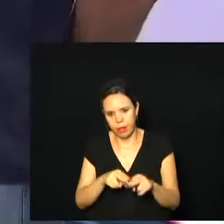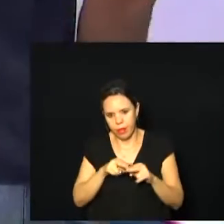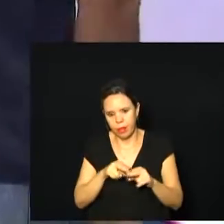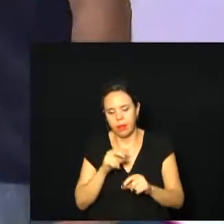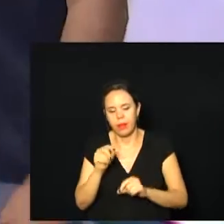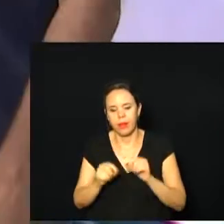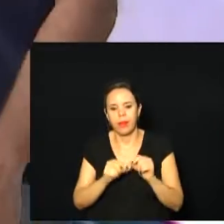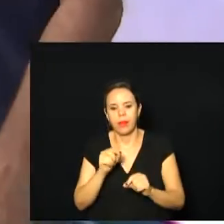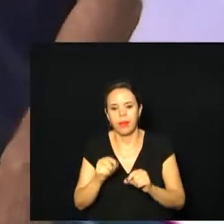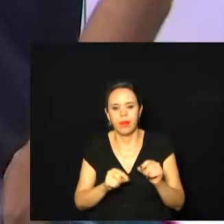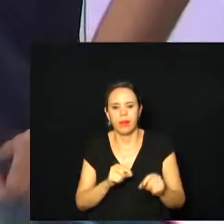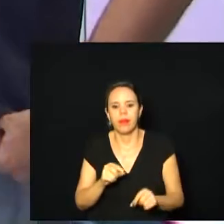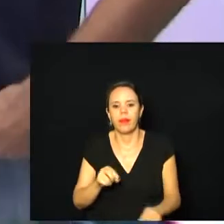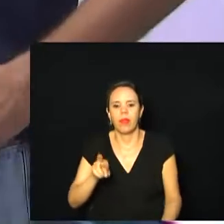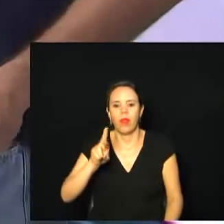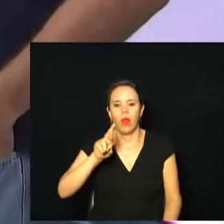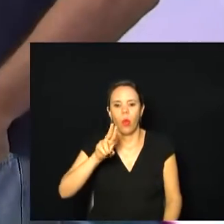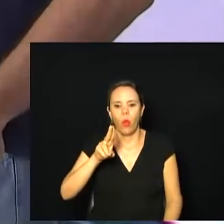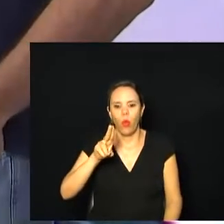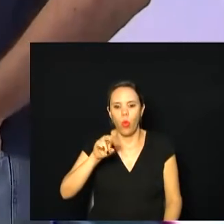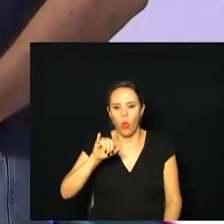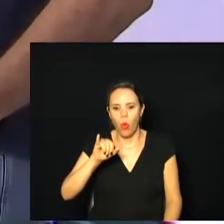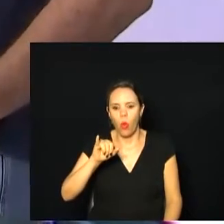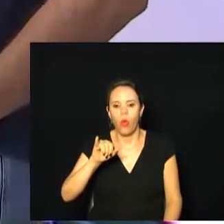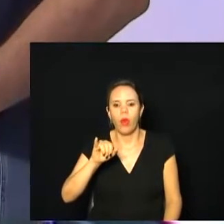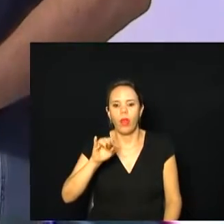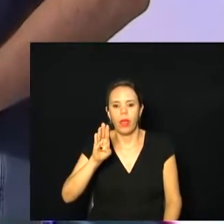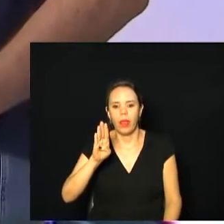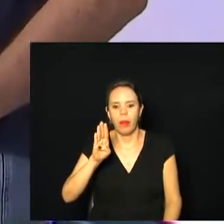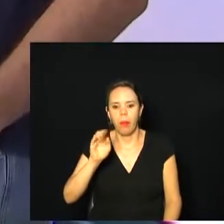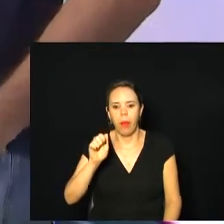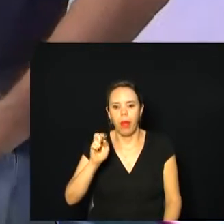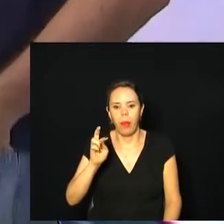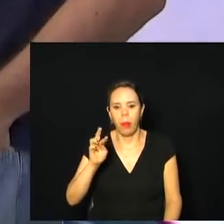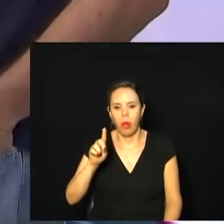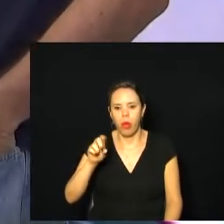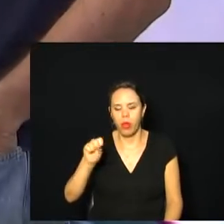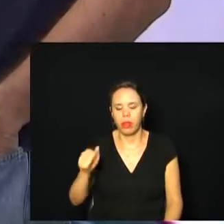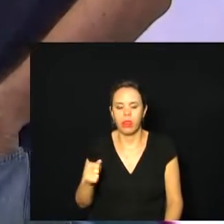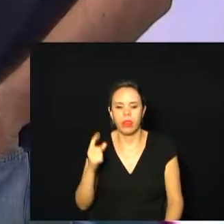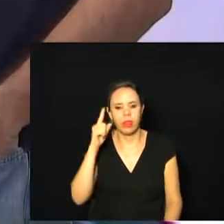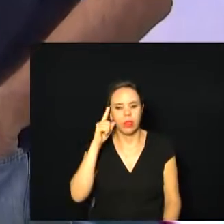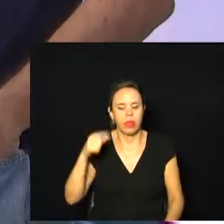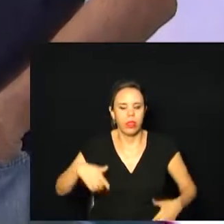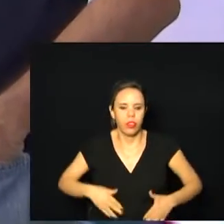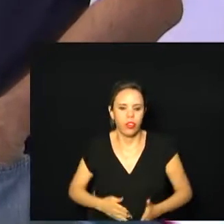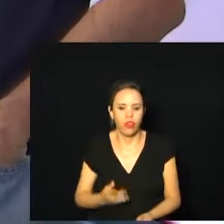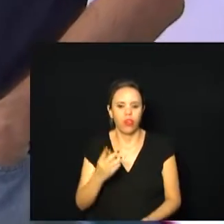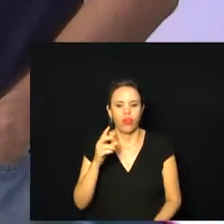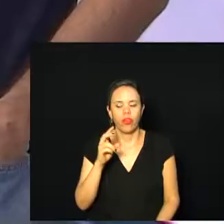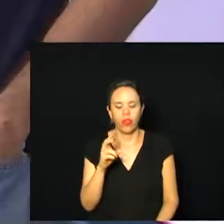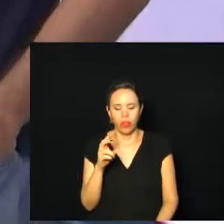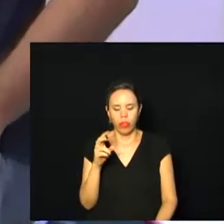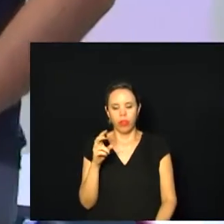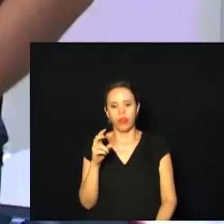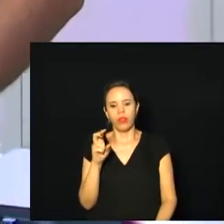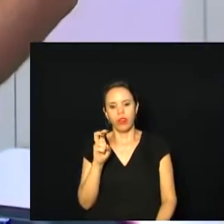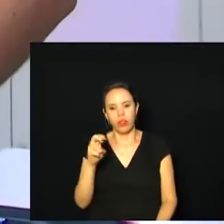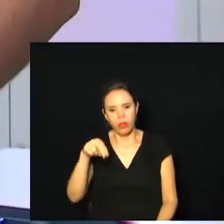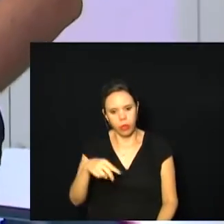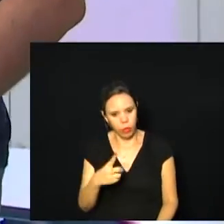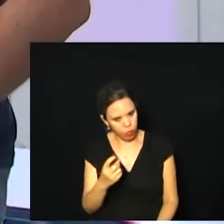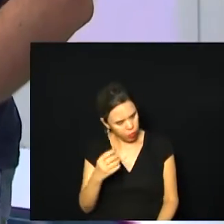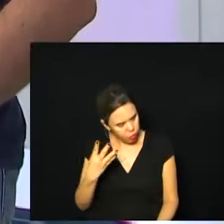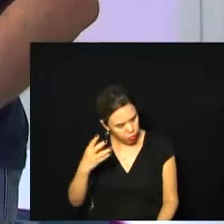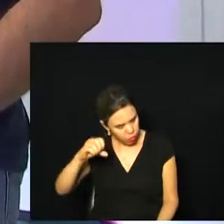conta do Rui Barbosa, né, escritor que nasceu no dia 5 de novembro de 1849. Por falta de comemoração, tem